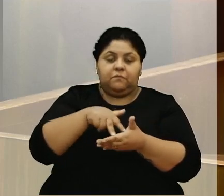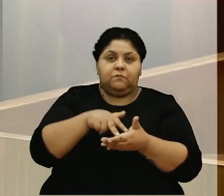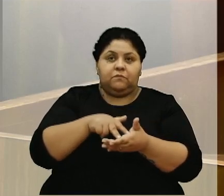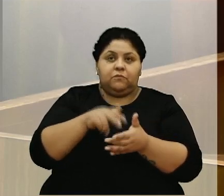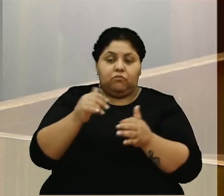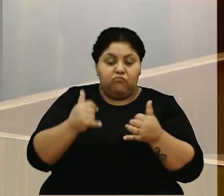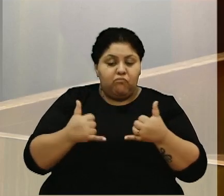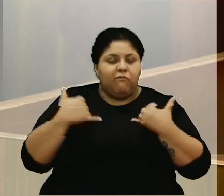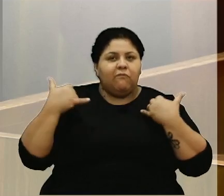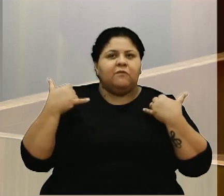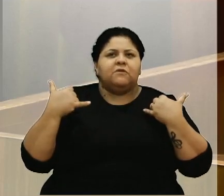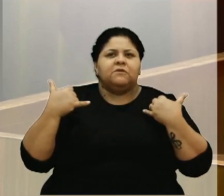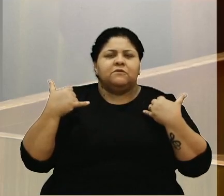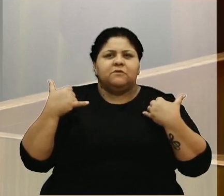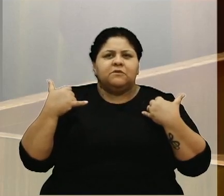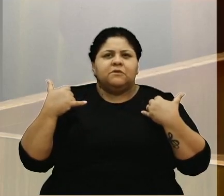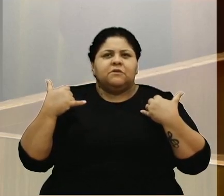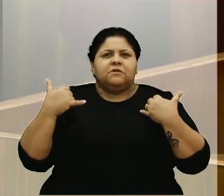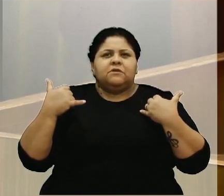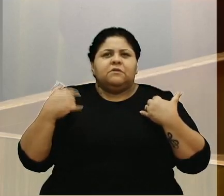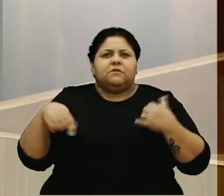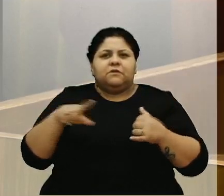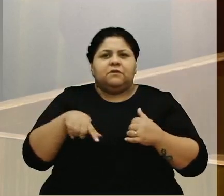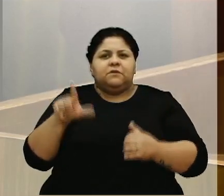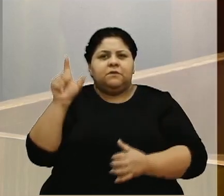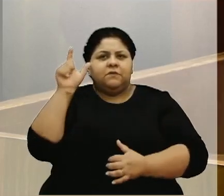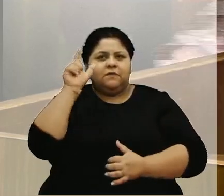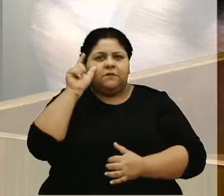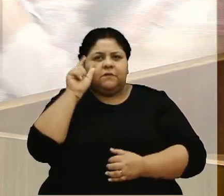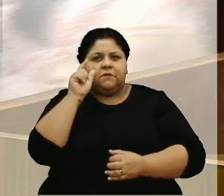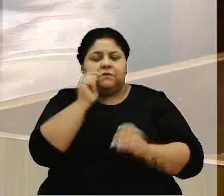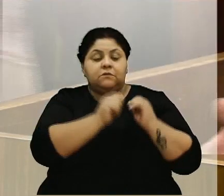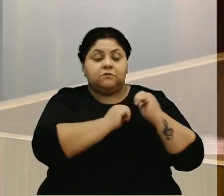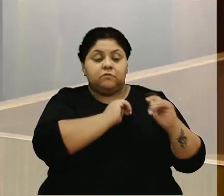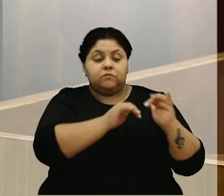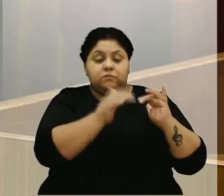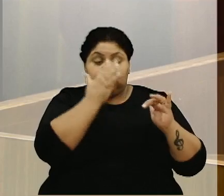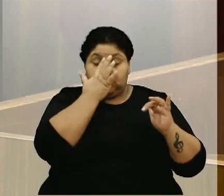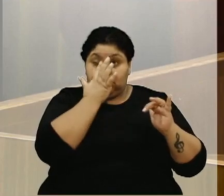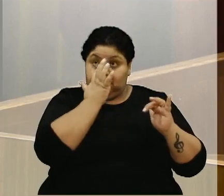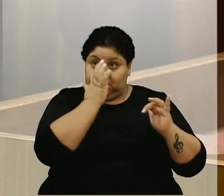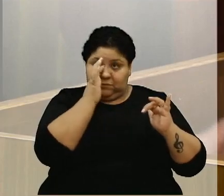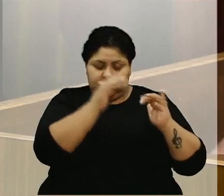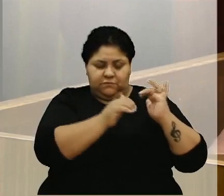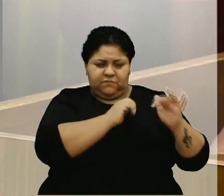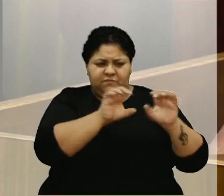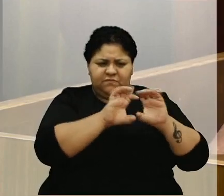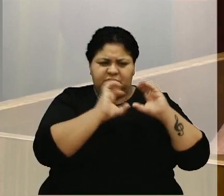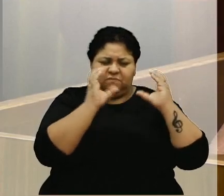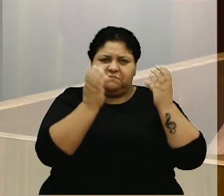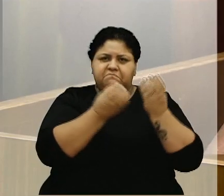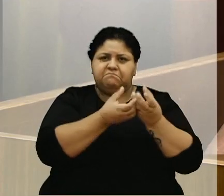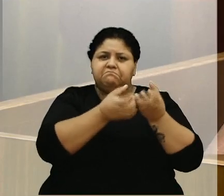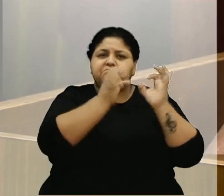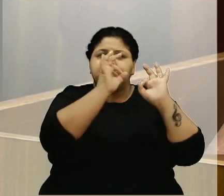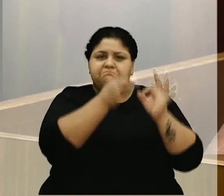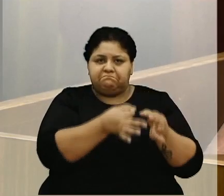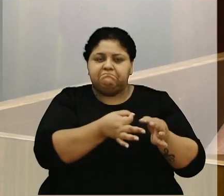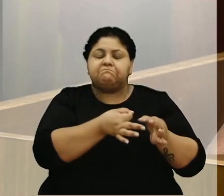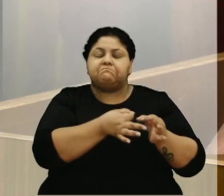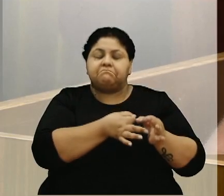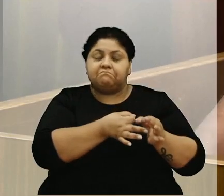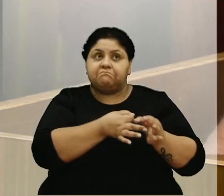orgulho, onde a gente vê os movimentos comunitários dando certo. E